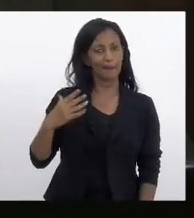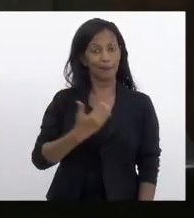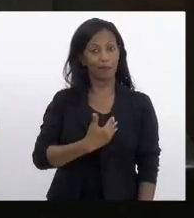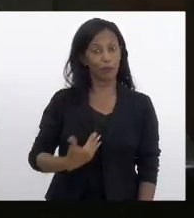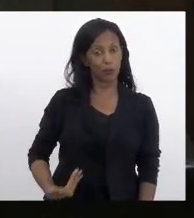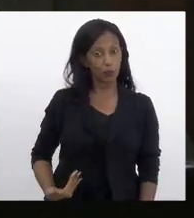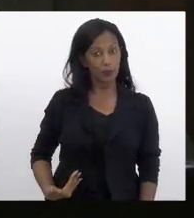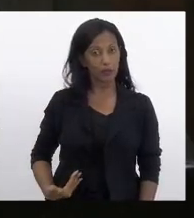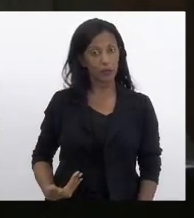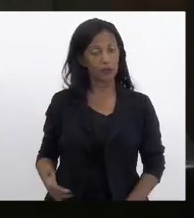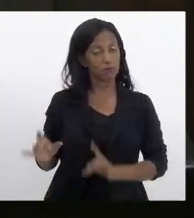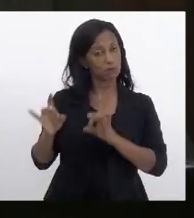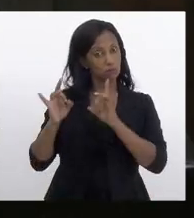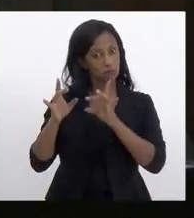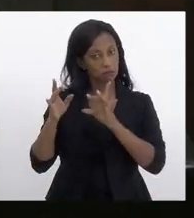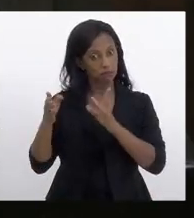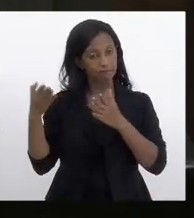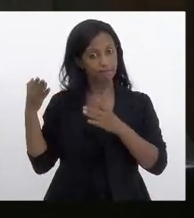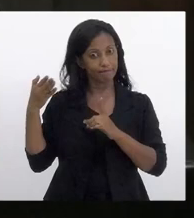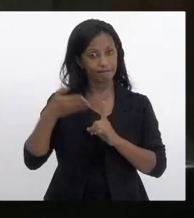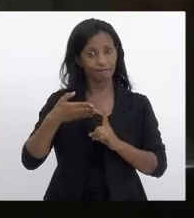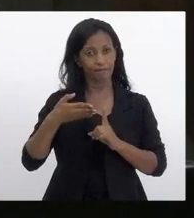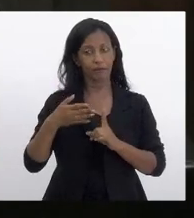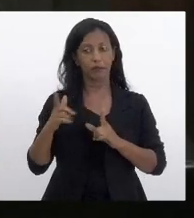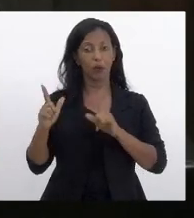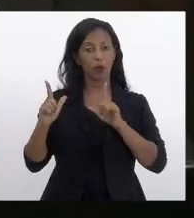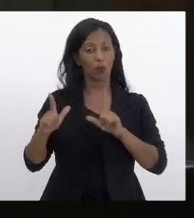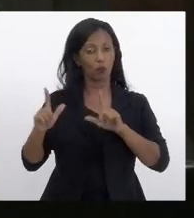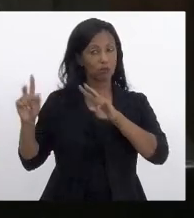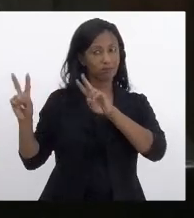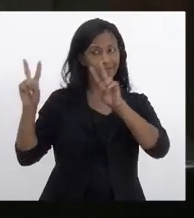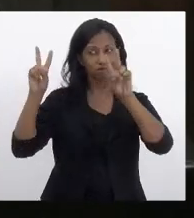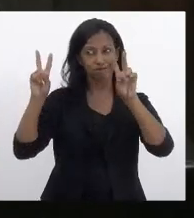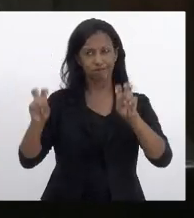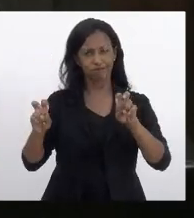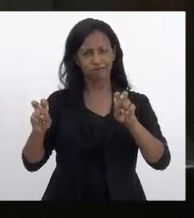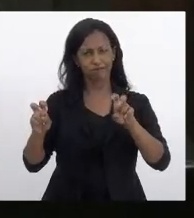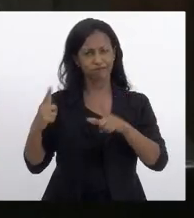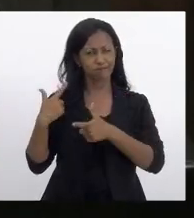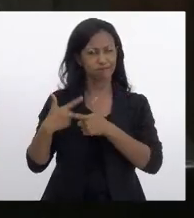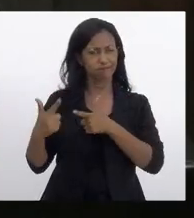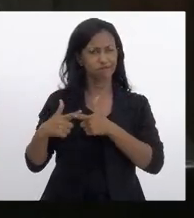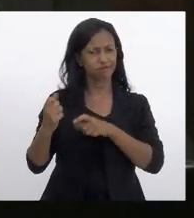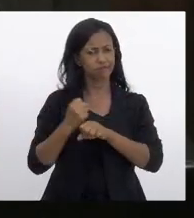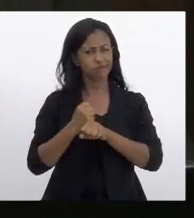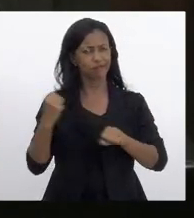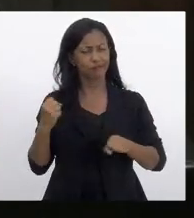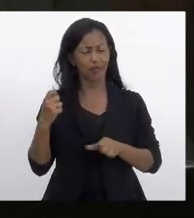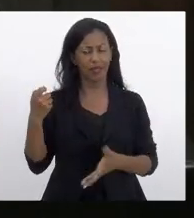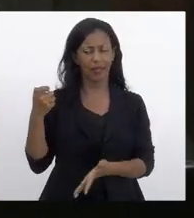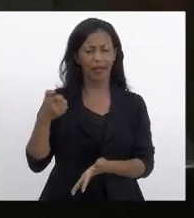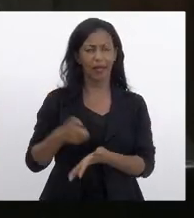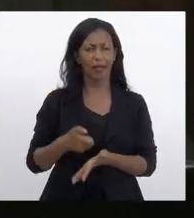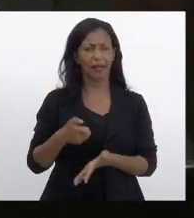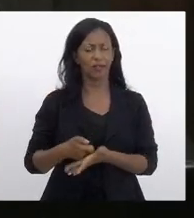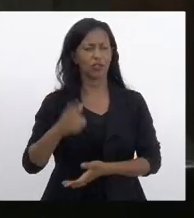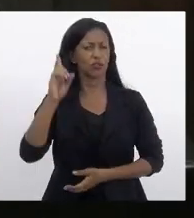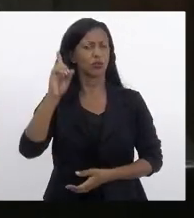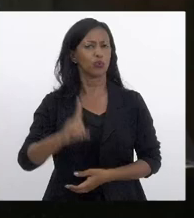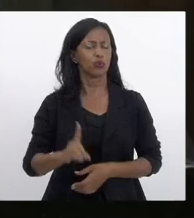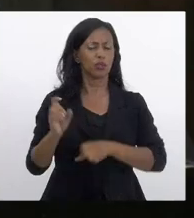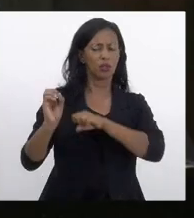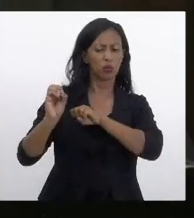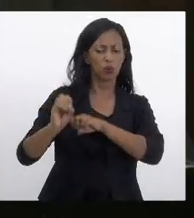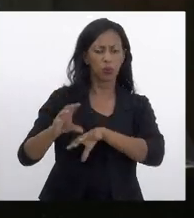públicas, especialmente, um dilema enorme em relação à garantia do direito à